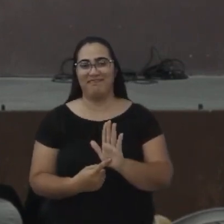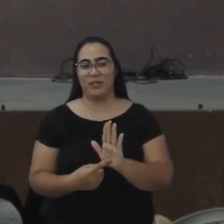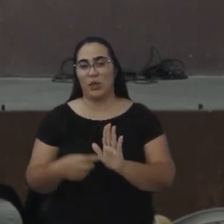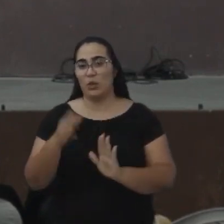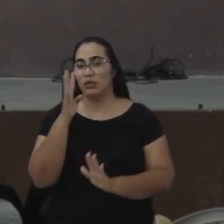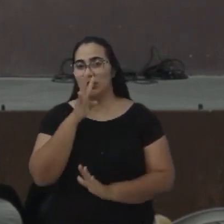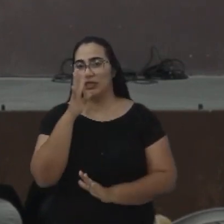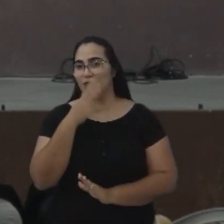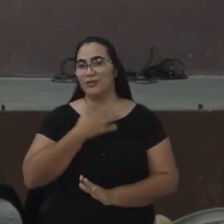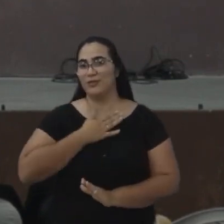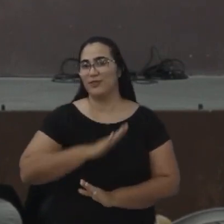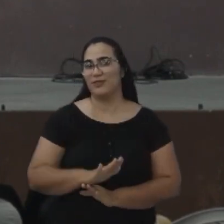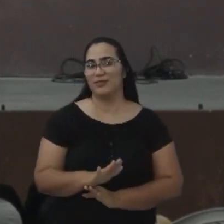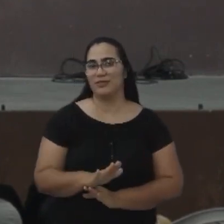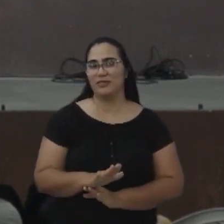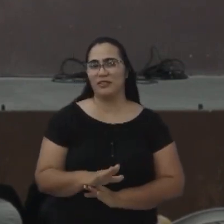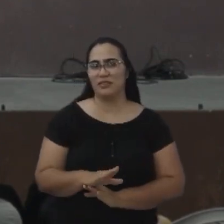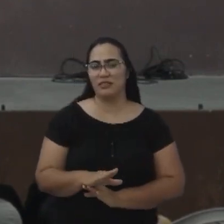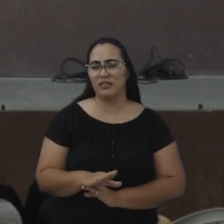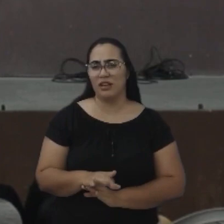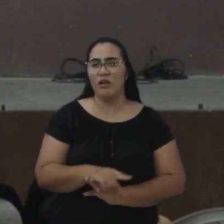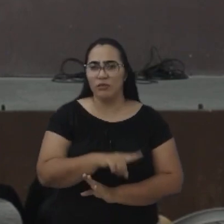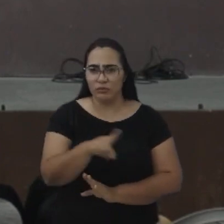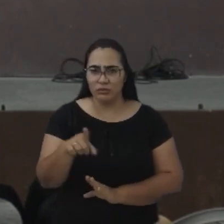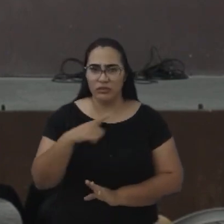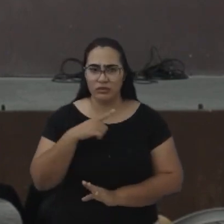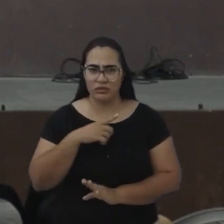E aí vem a grande pergunta: você incomoda mesmo